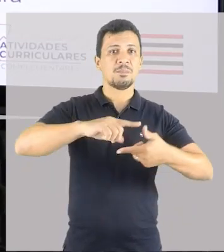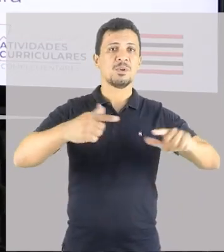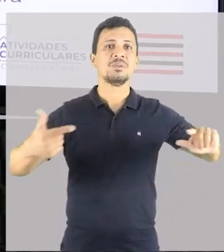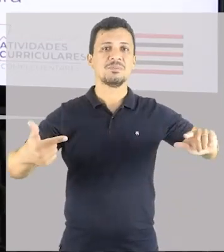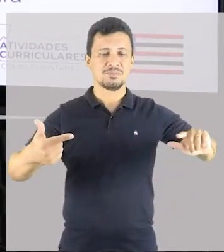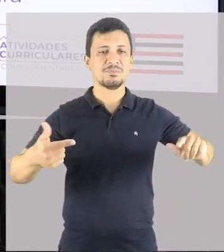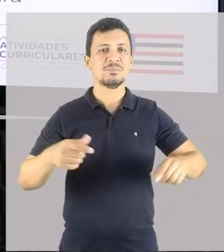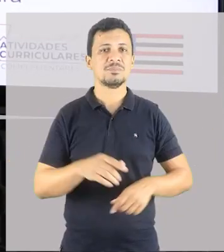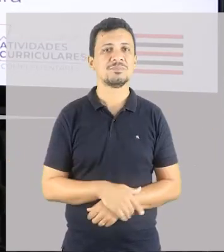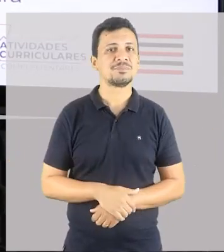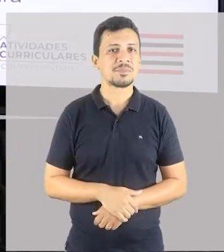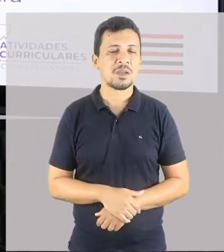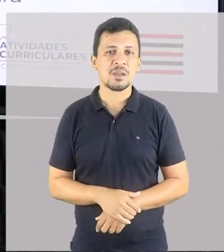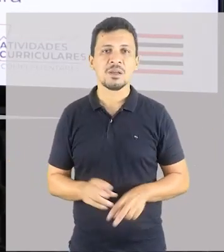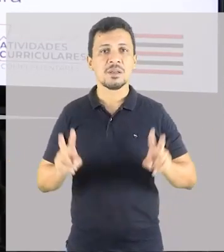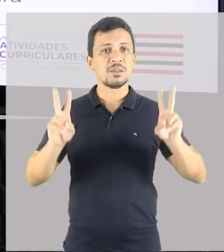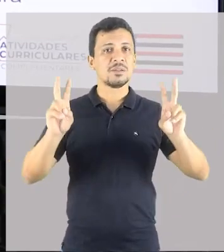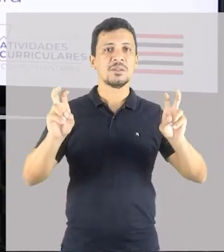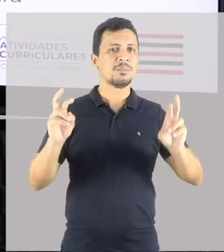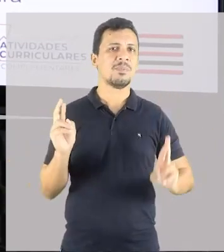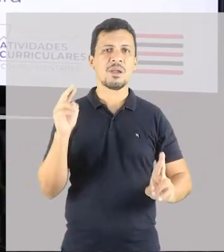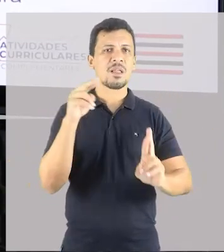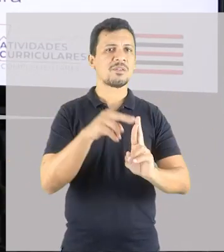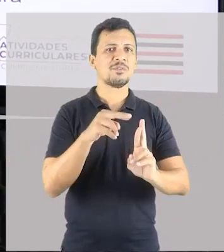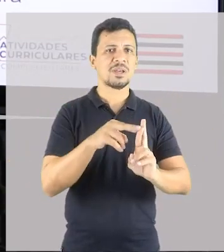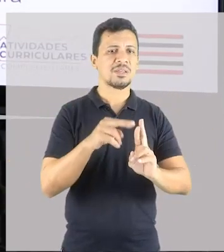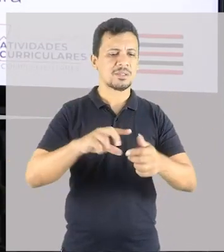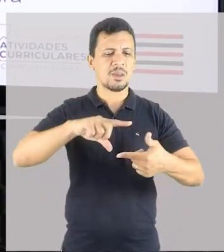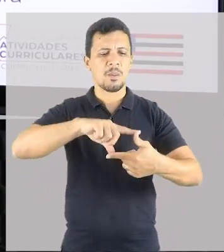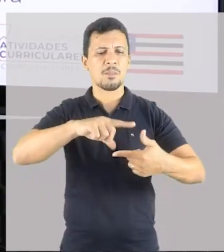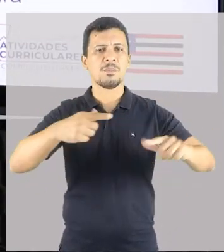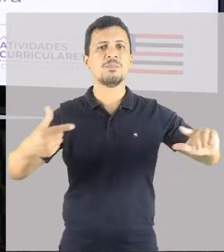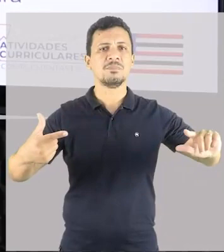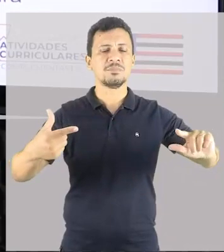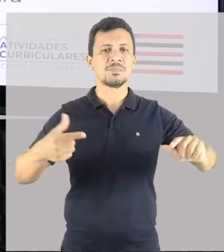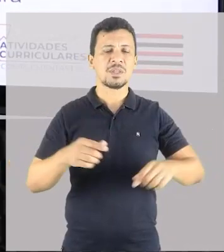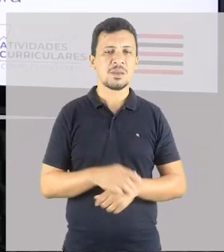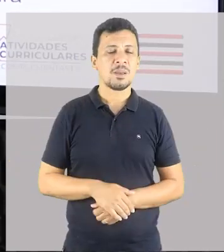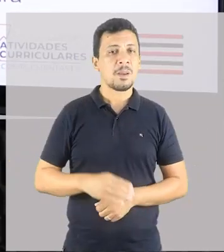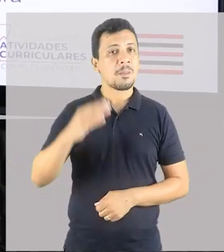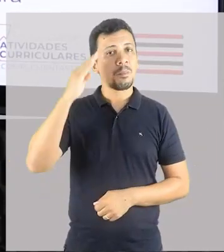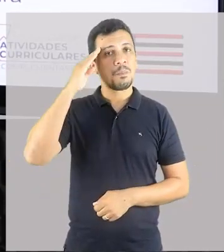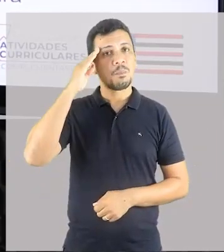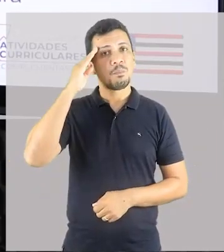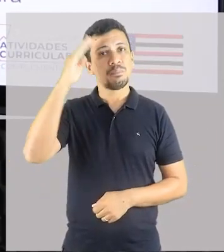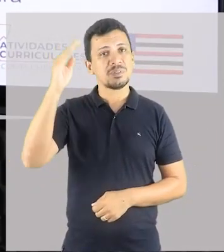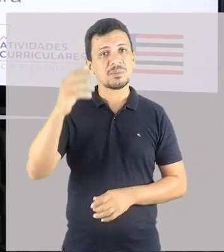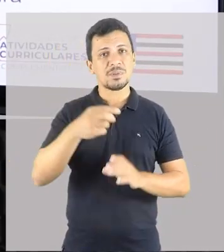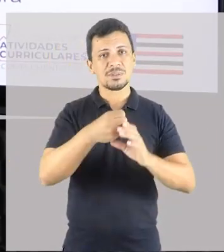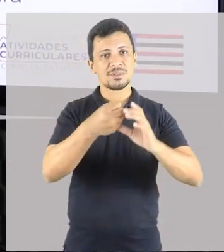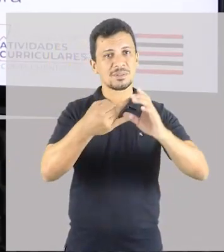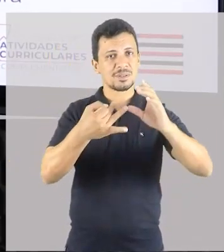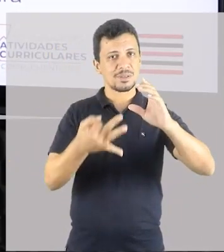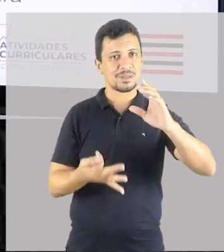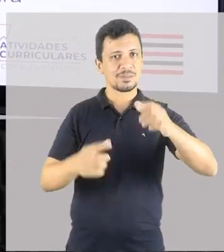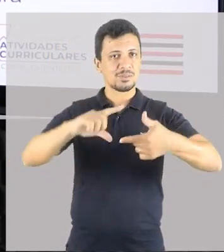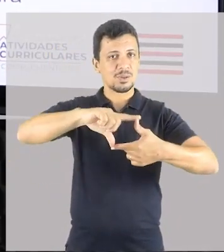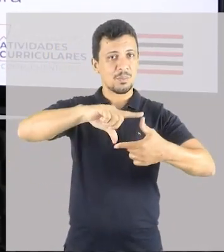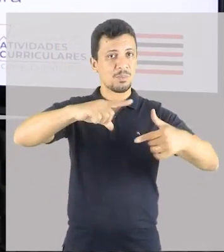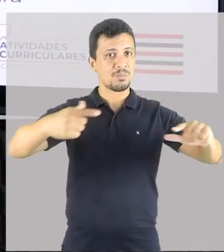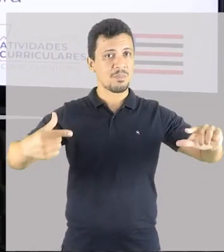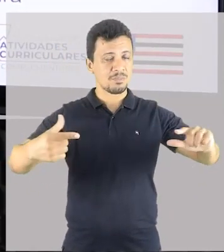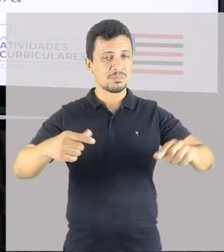modernista, nós vamos trabalhar a referência do modernismo, né, as principais características do modernismo, que é uma das